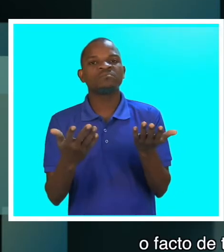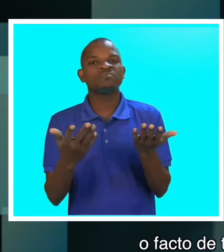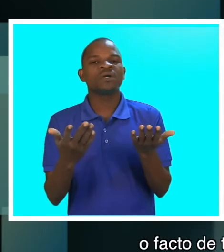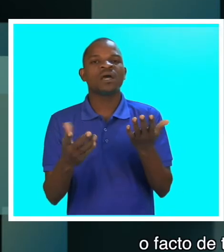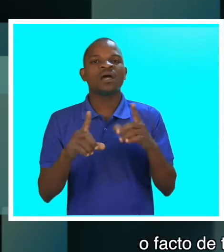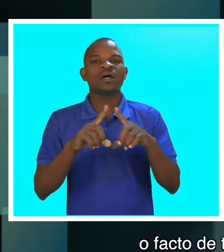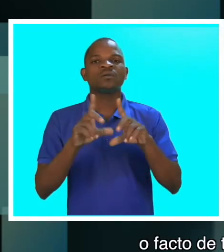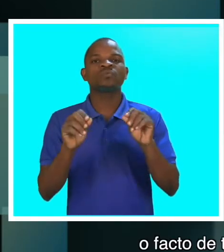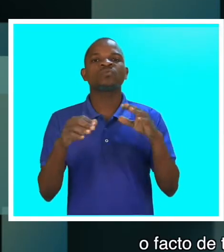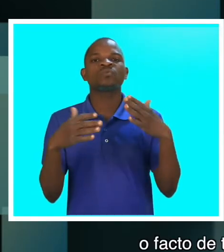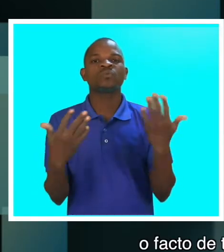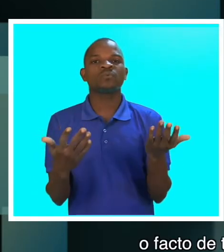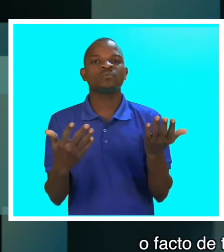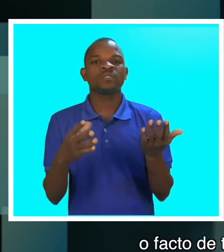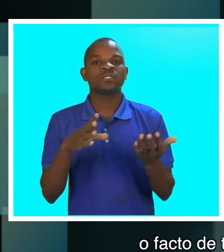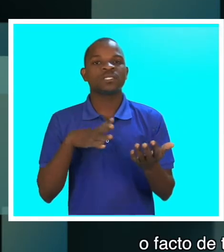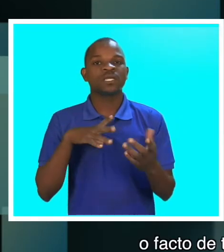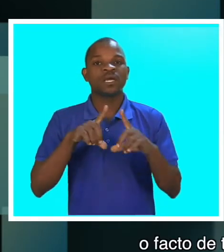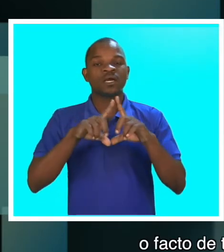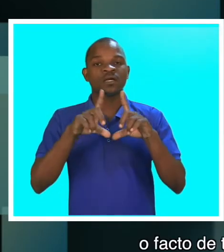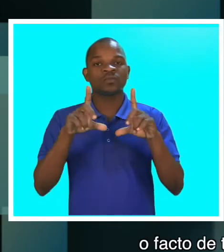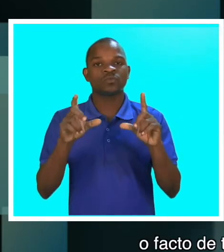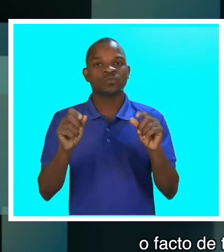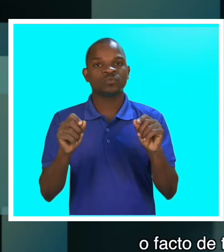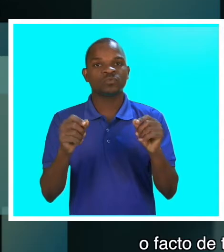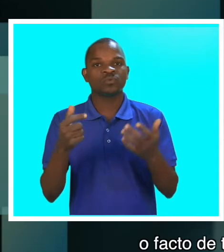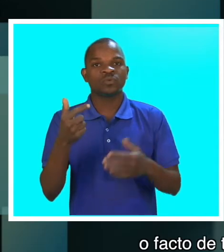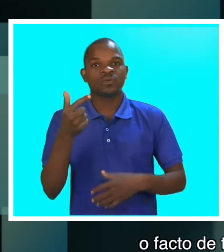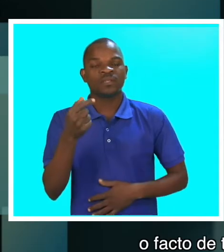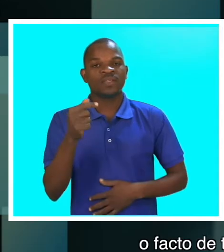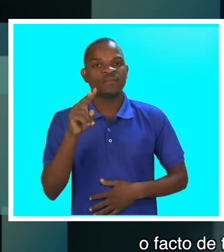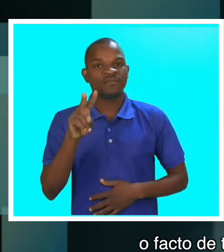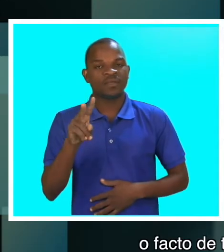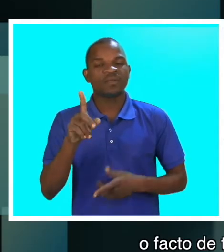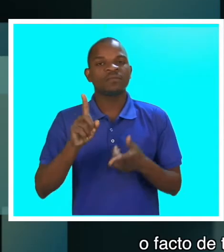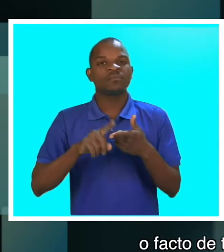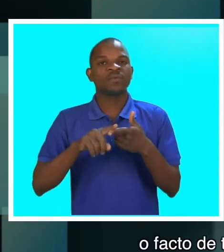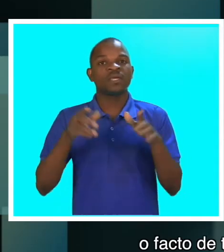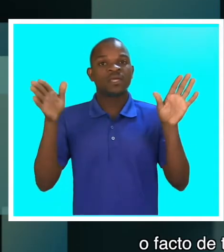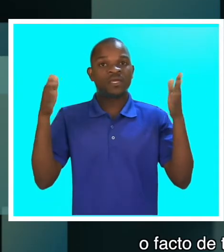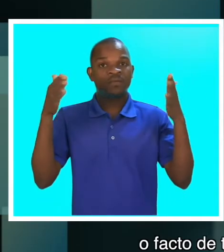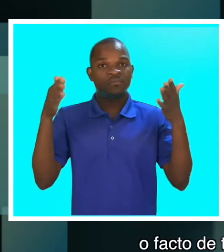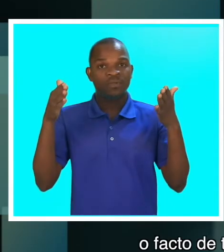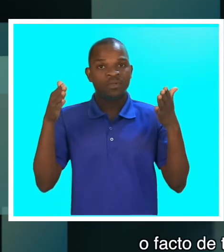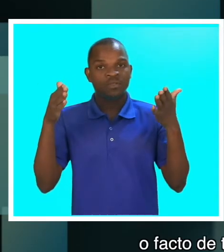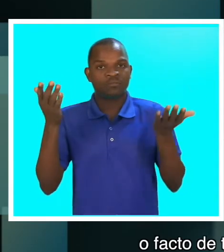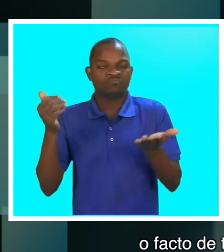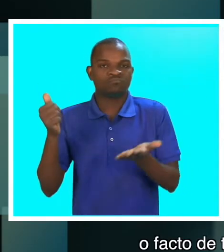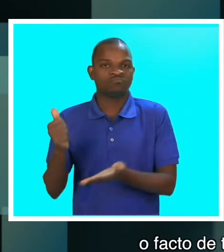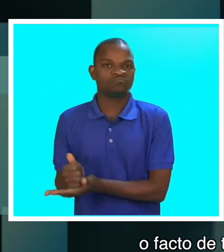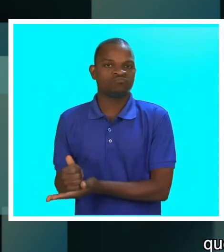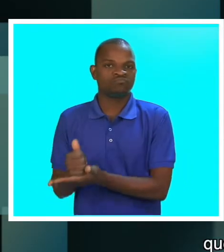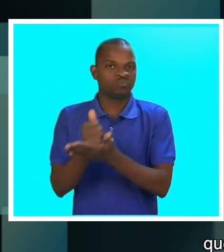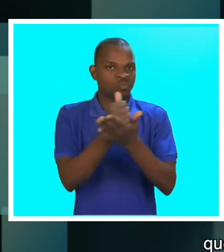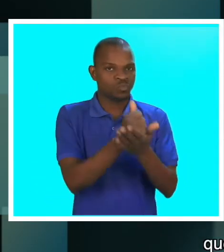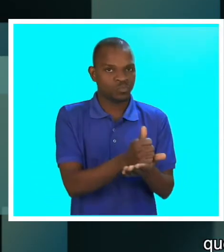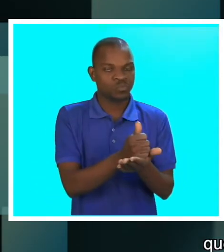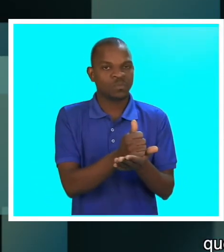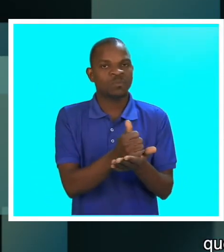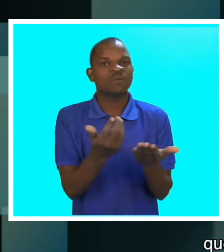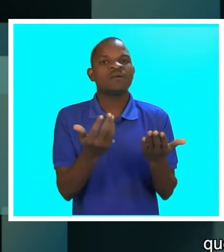também termos uma televisão, empresa de provedor de serviço de televisão que vai